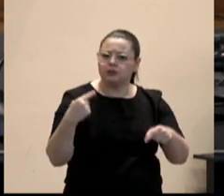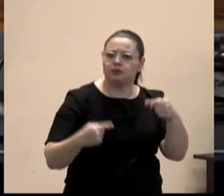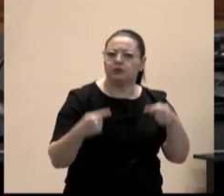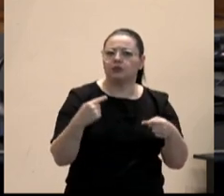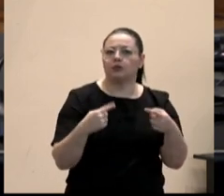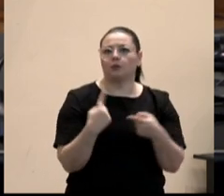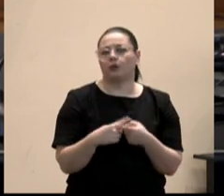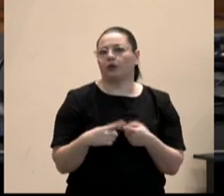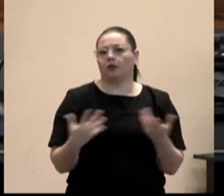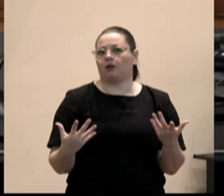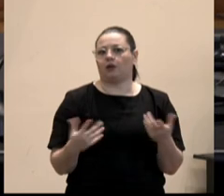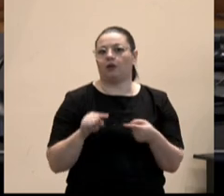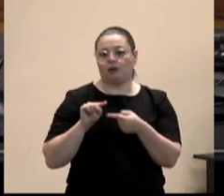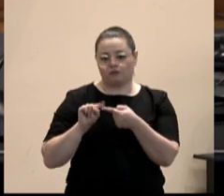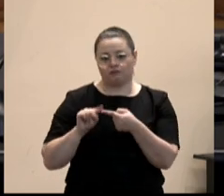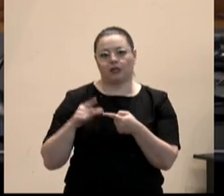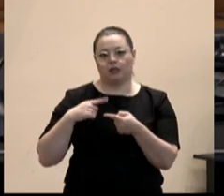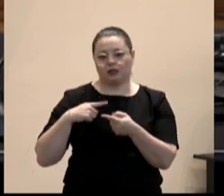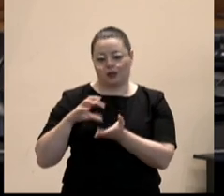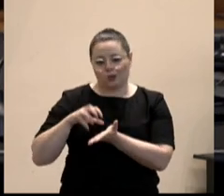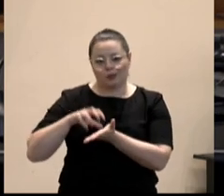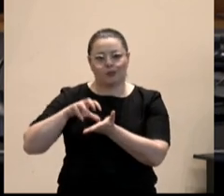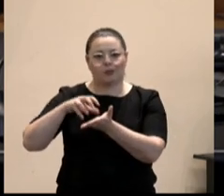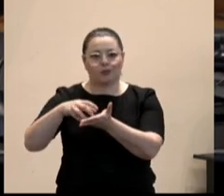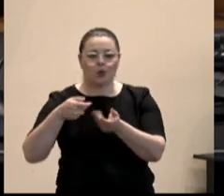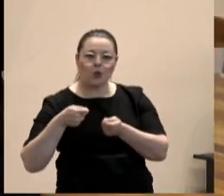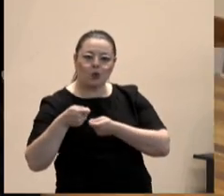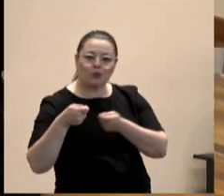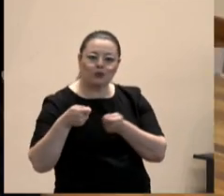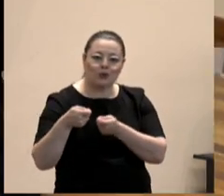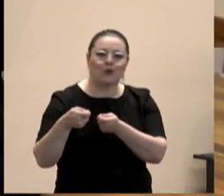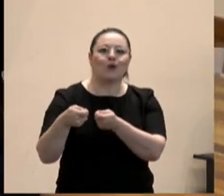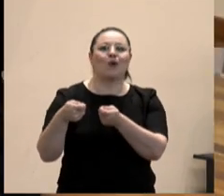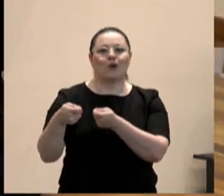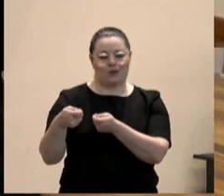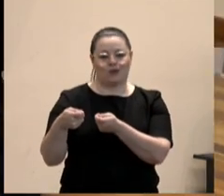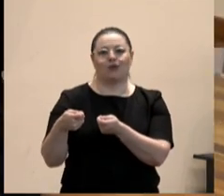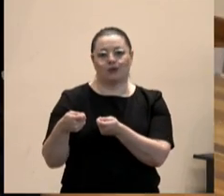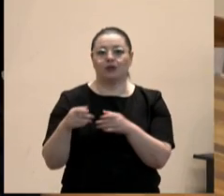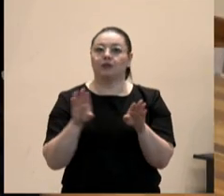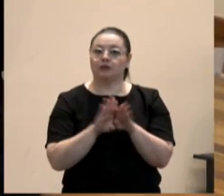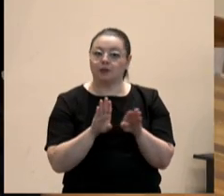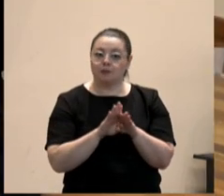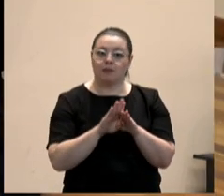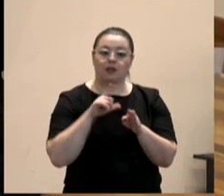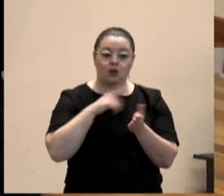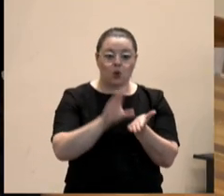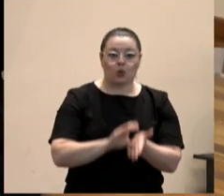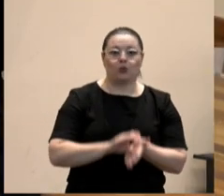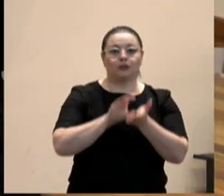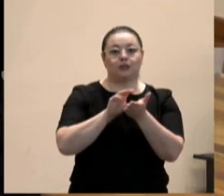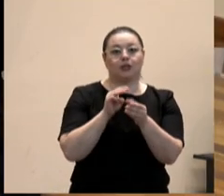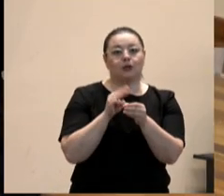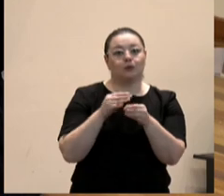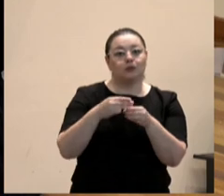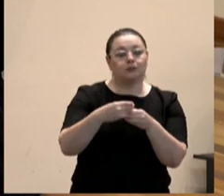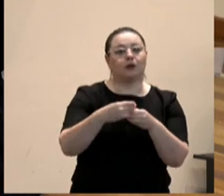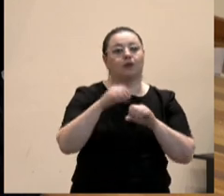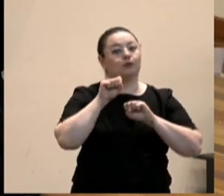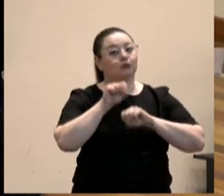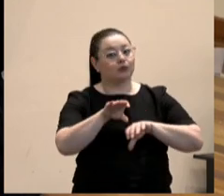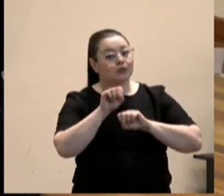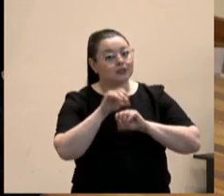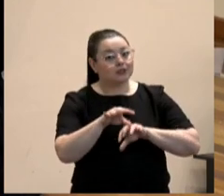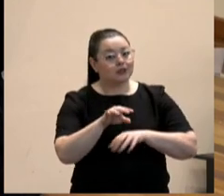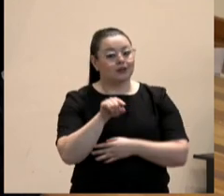passa pelos órgãos de controle, pelos fóruns, pelo Conselho Municipal de Educação, que normalmente